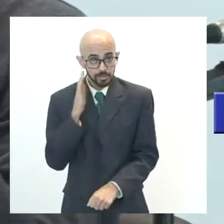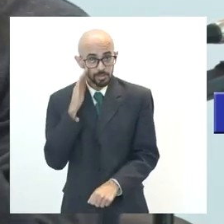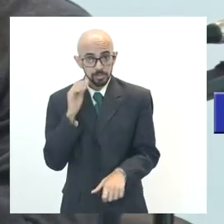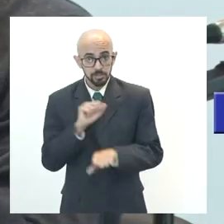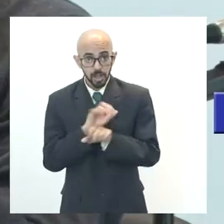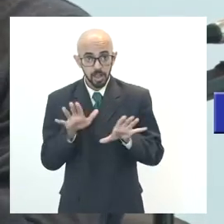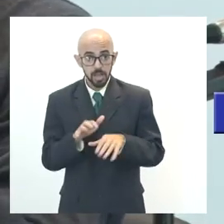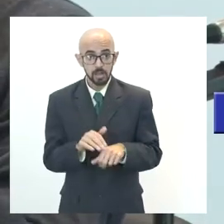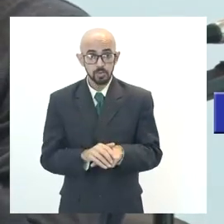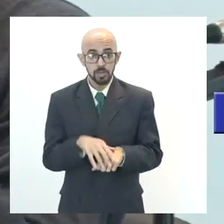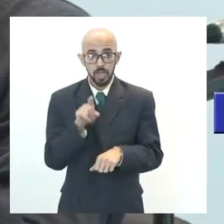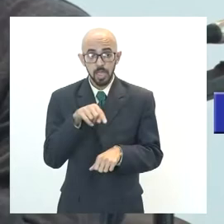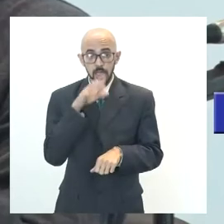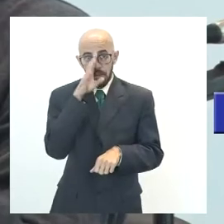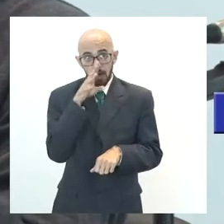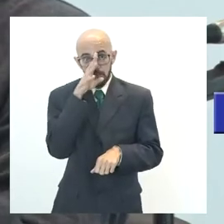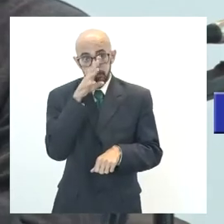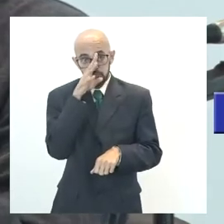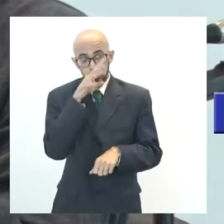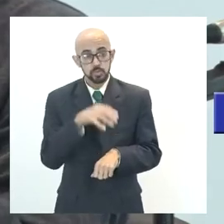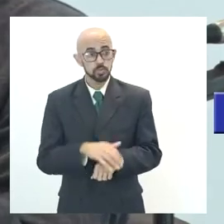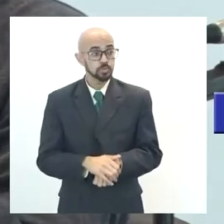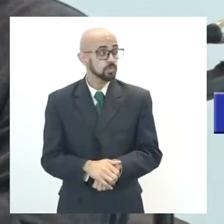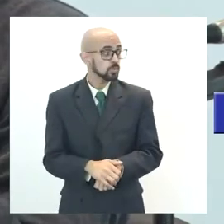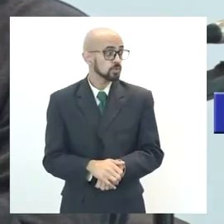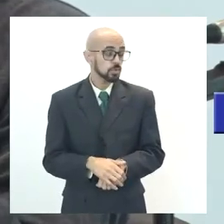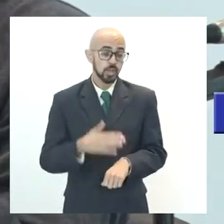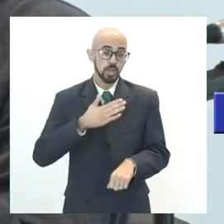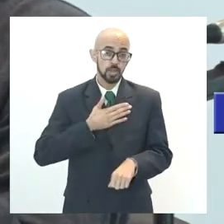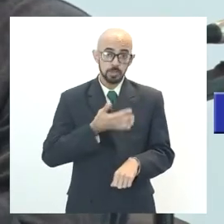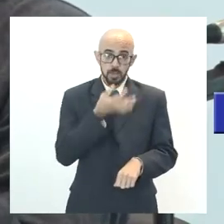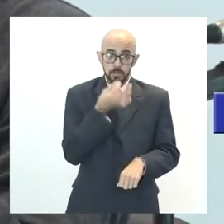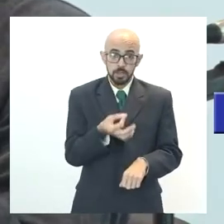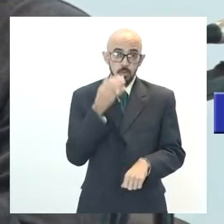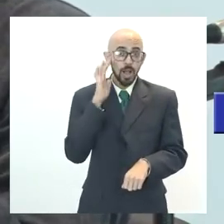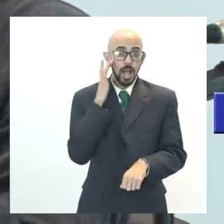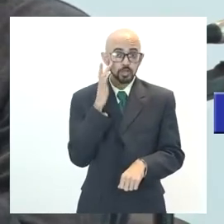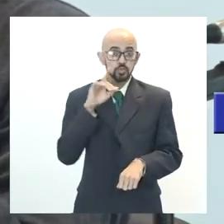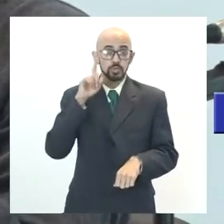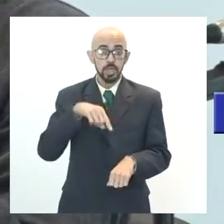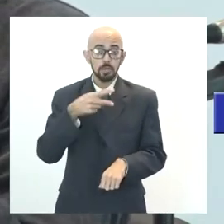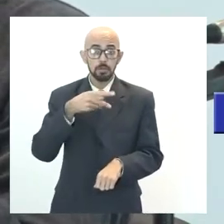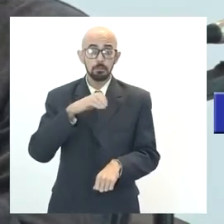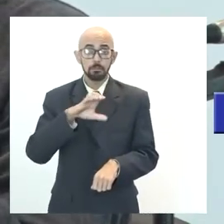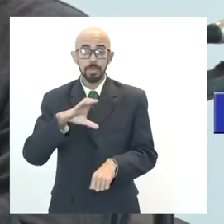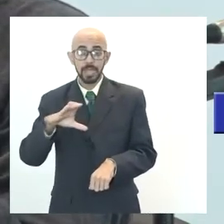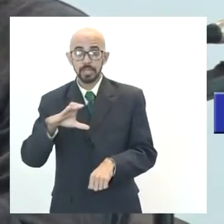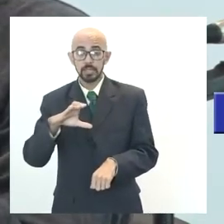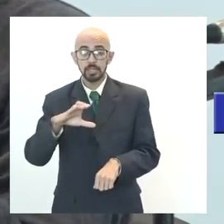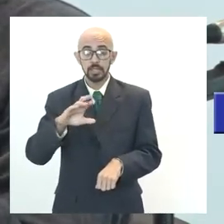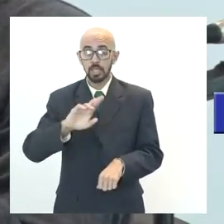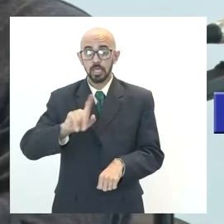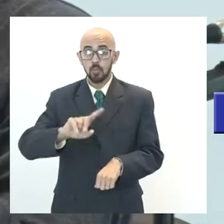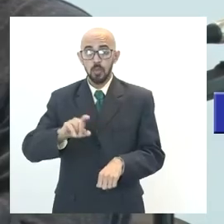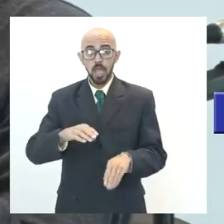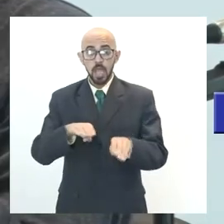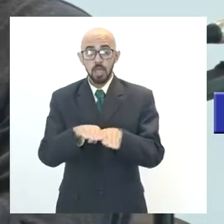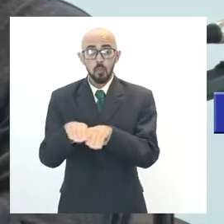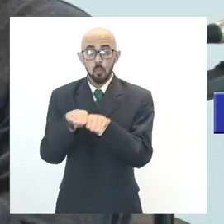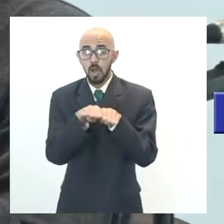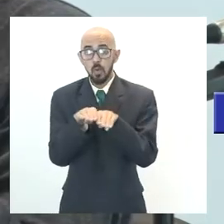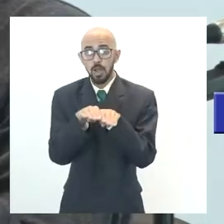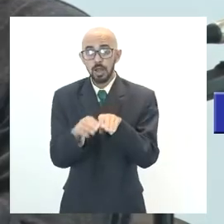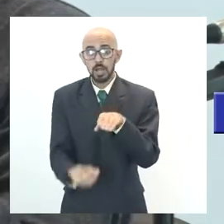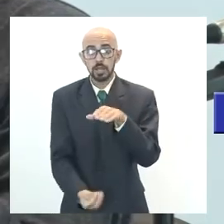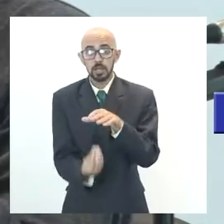eu vejo as fotos surdo né Eu acho que essa técnica é altamente desigual ela ela cria o